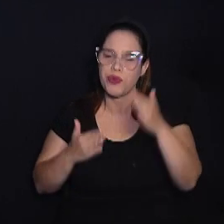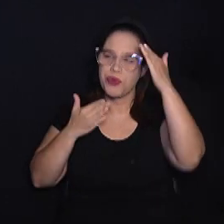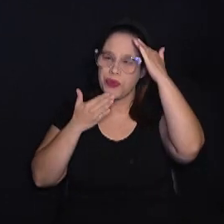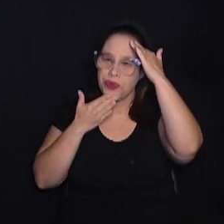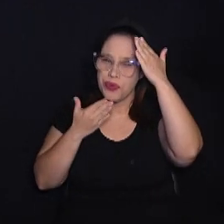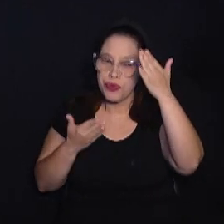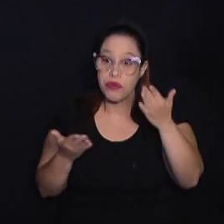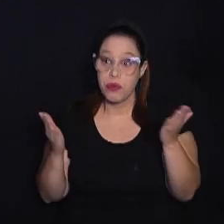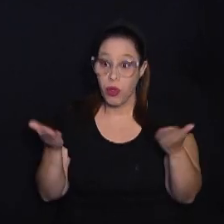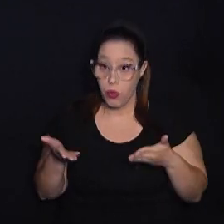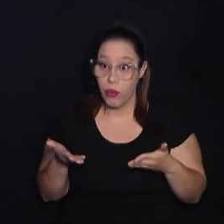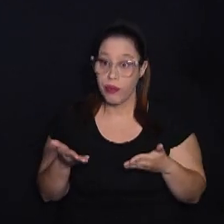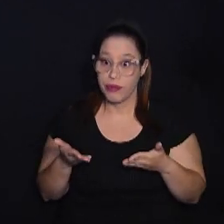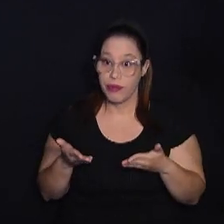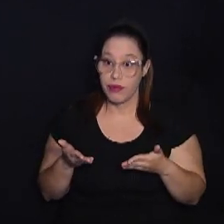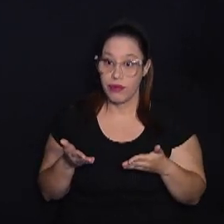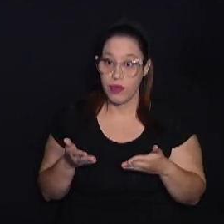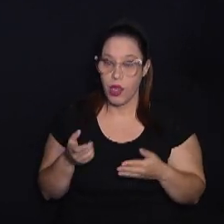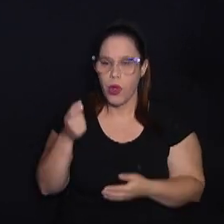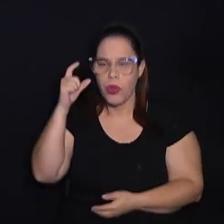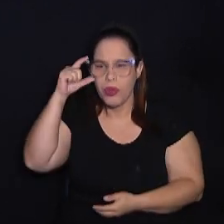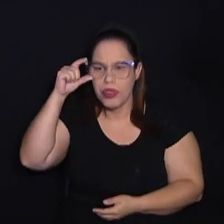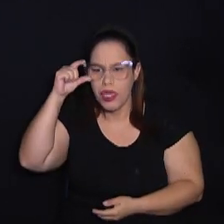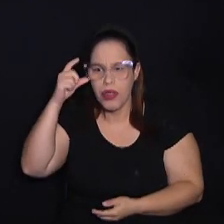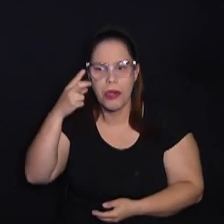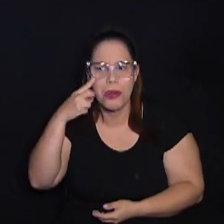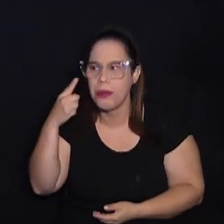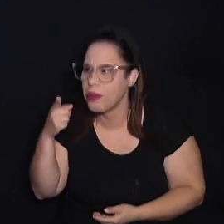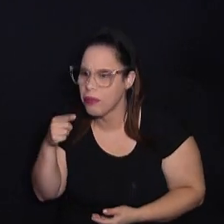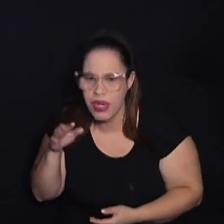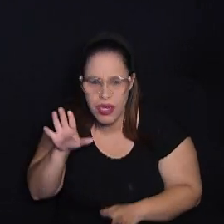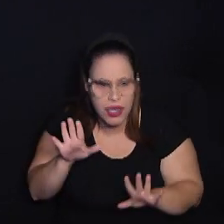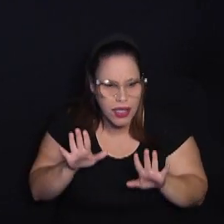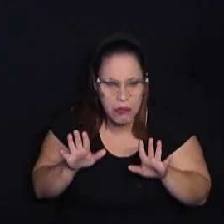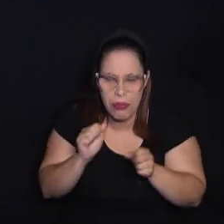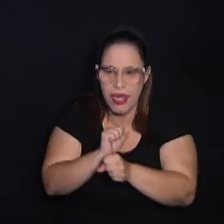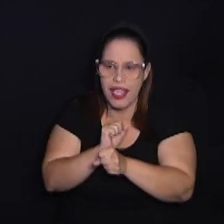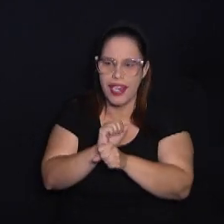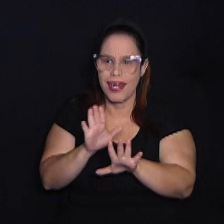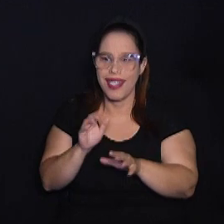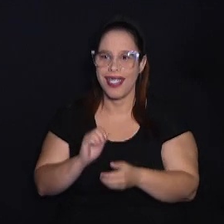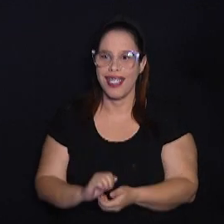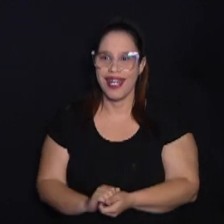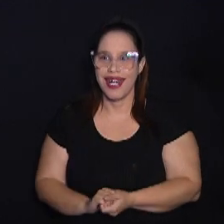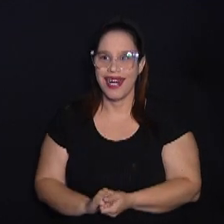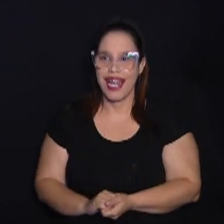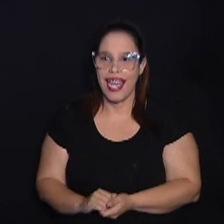Agradeço hoje. Tô sem óculos, não vou enxergar onde é que ela tá. Peraí.